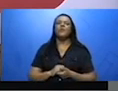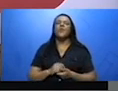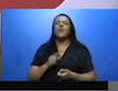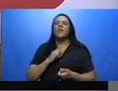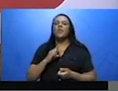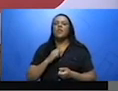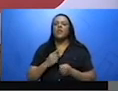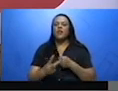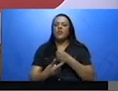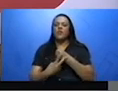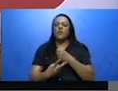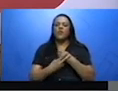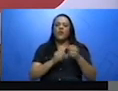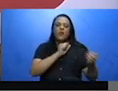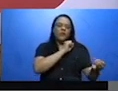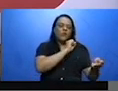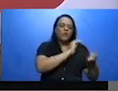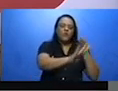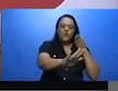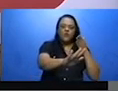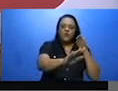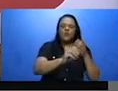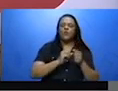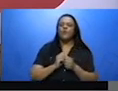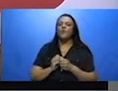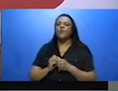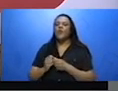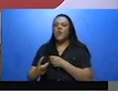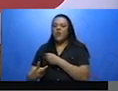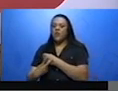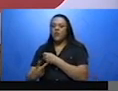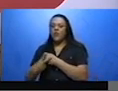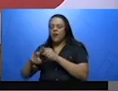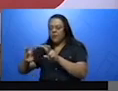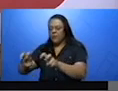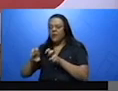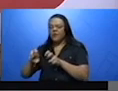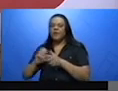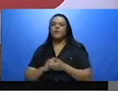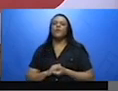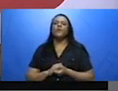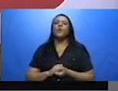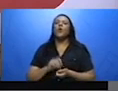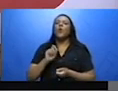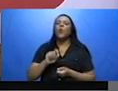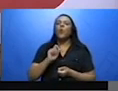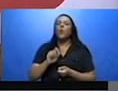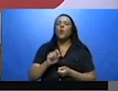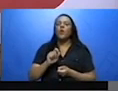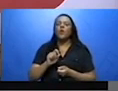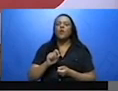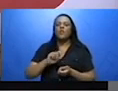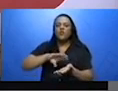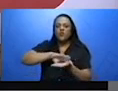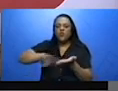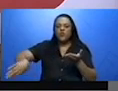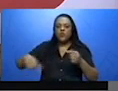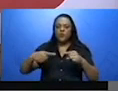Fiz a mesma coisa. Vou reduzir essa oração. Tiro a minha conjunção